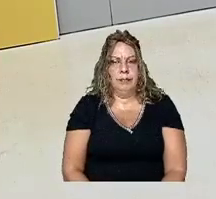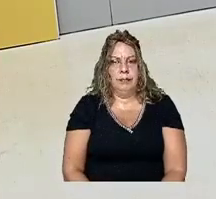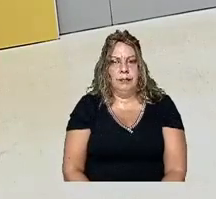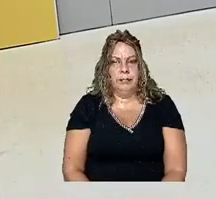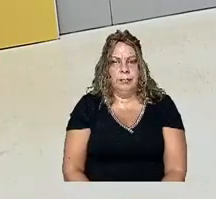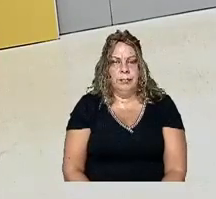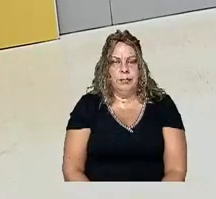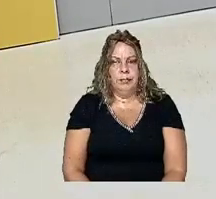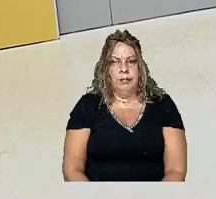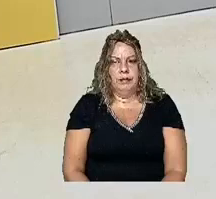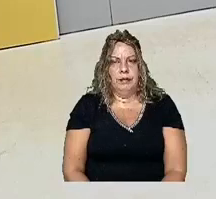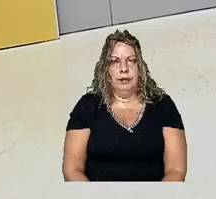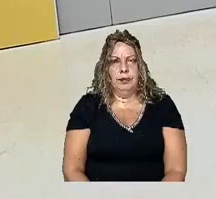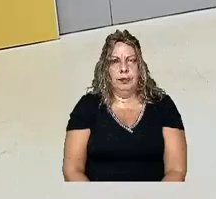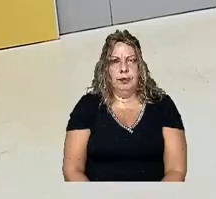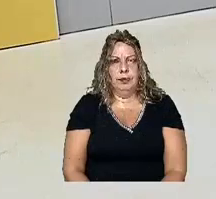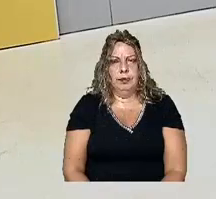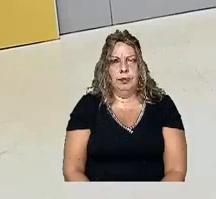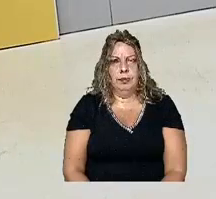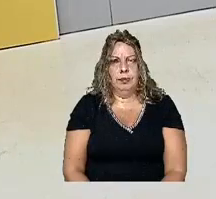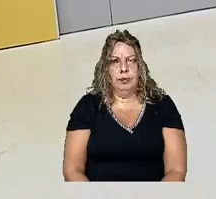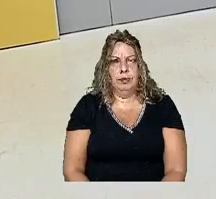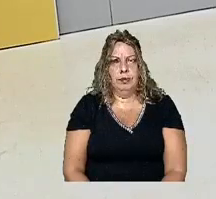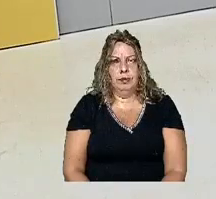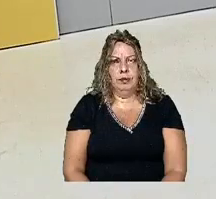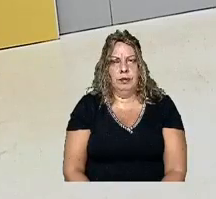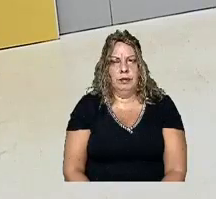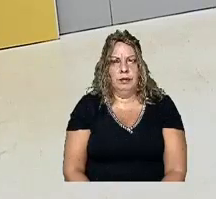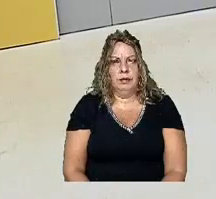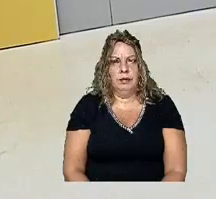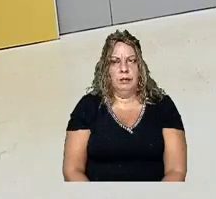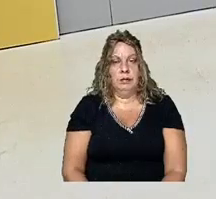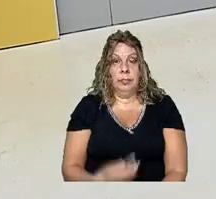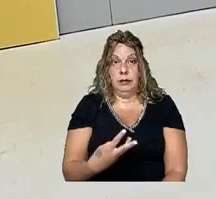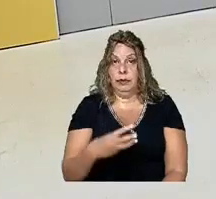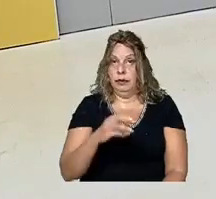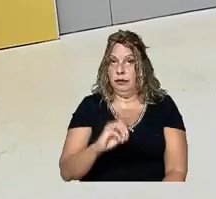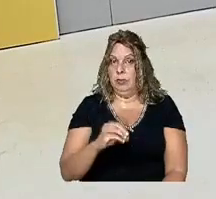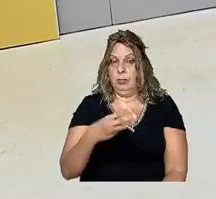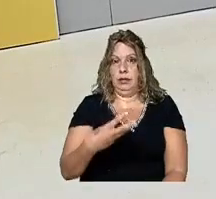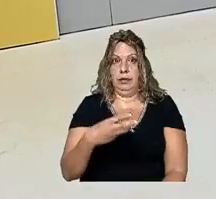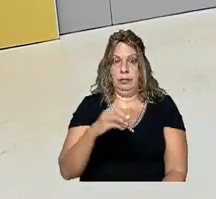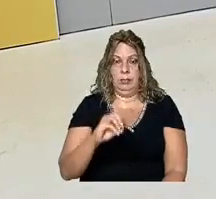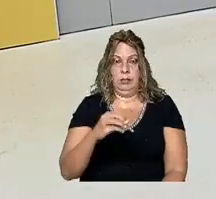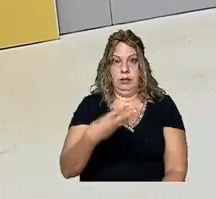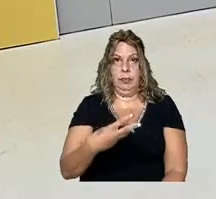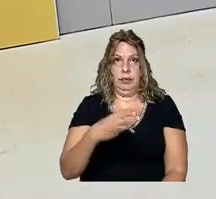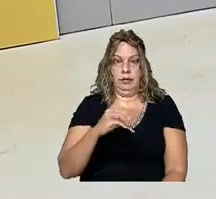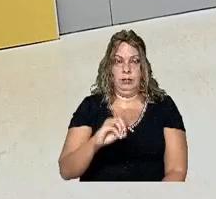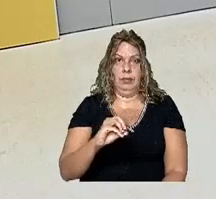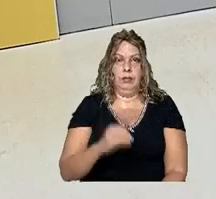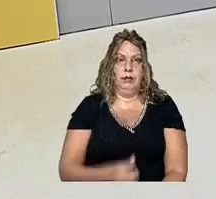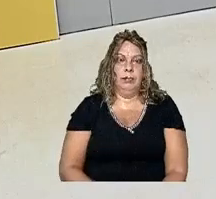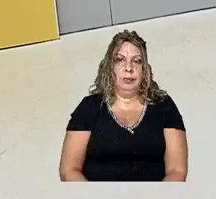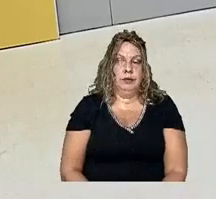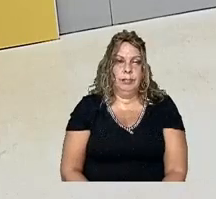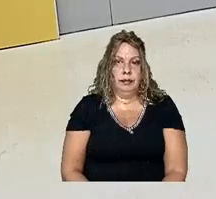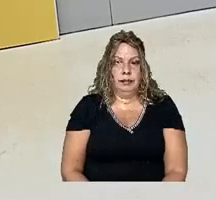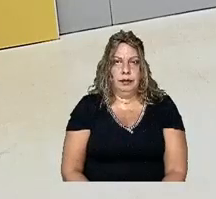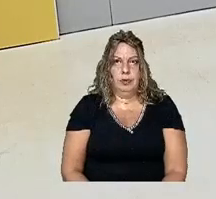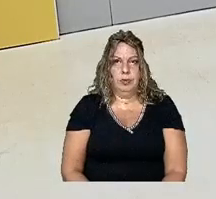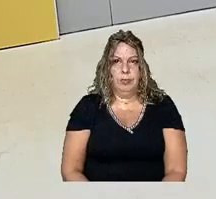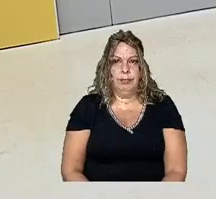7. Número 7, lá no painel, saiu também número 30. Número 30.